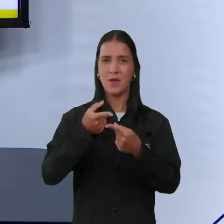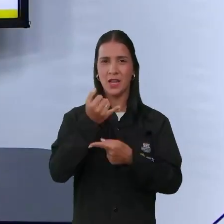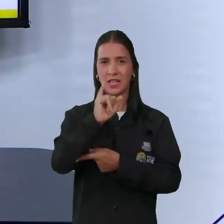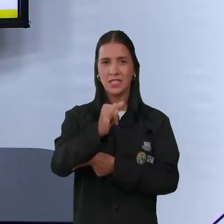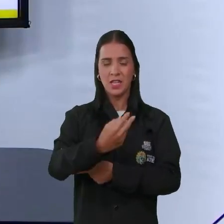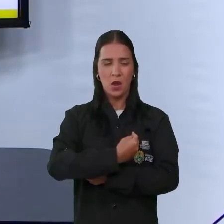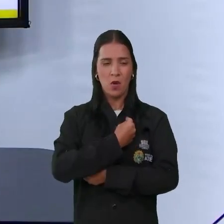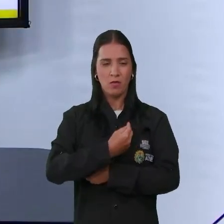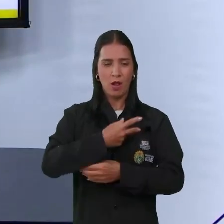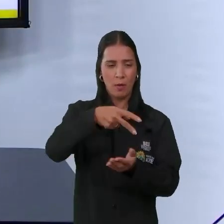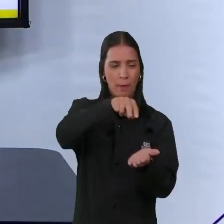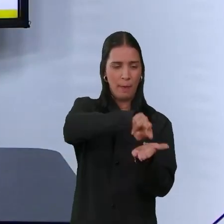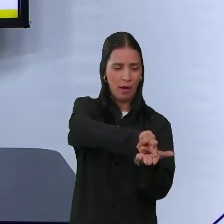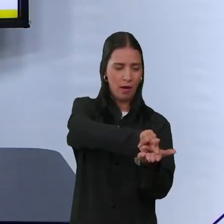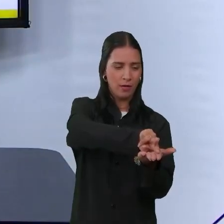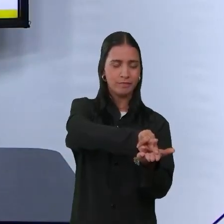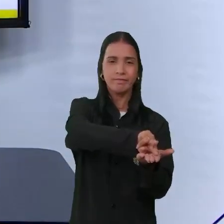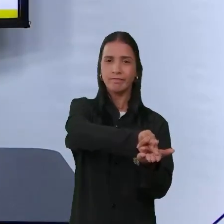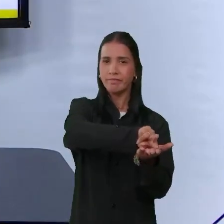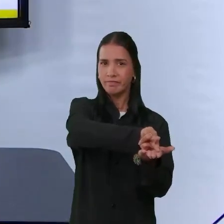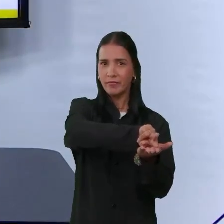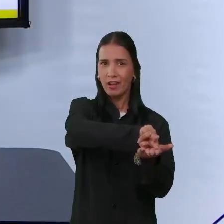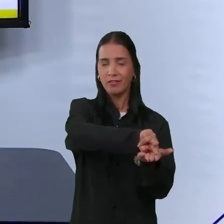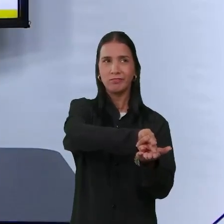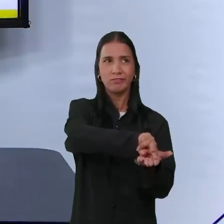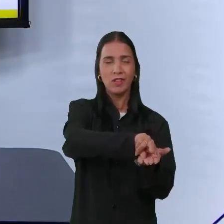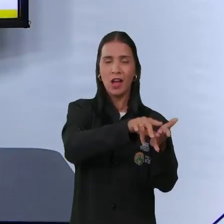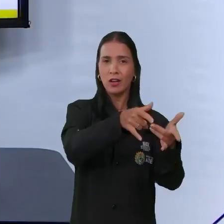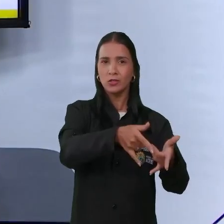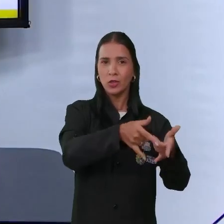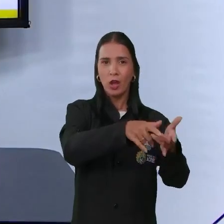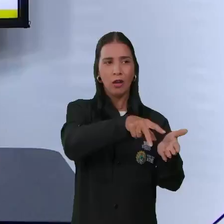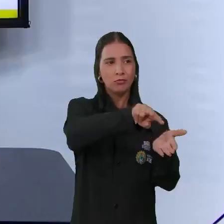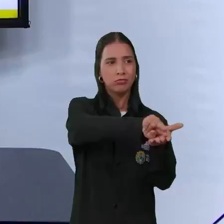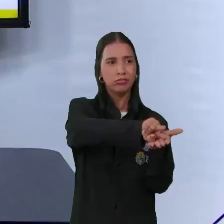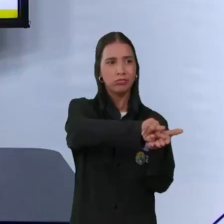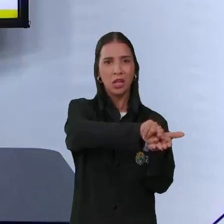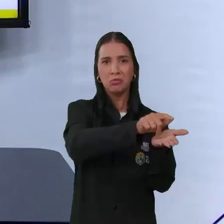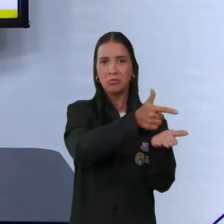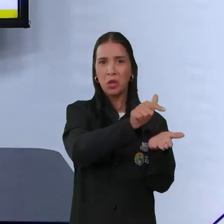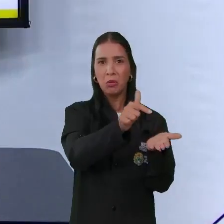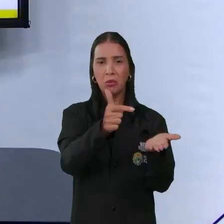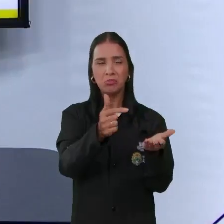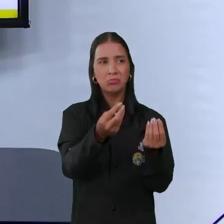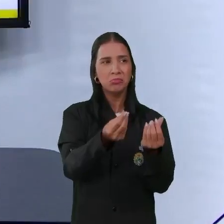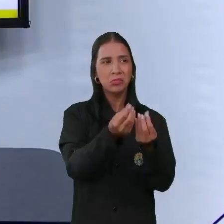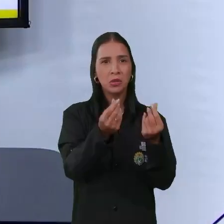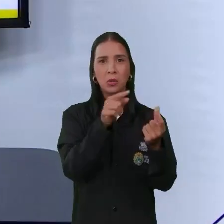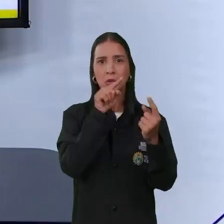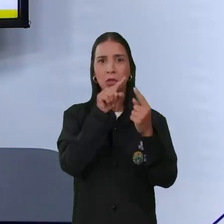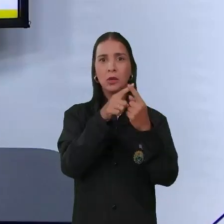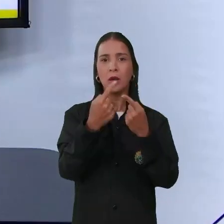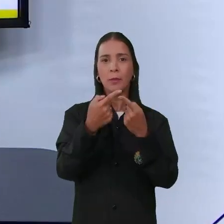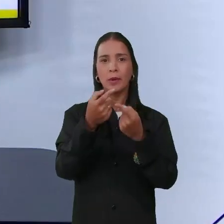anos deitado em uma cama, então preso a um leito, não é interessante para a